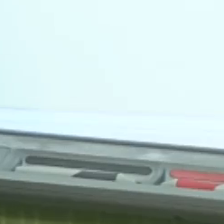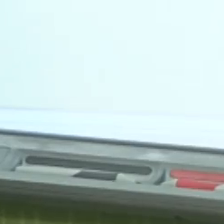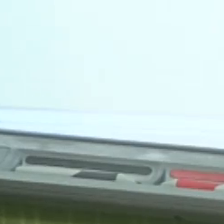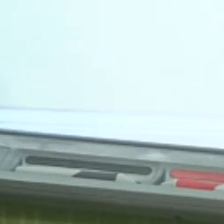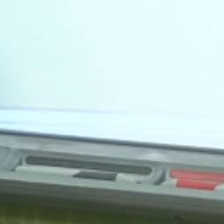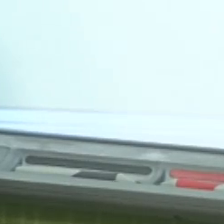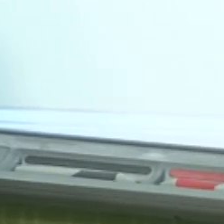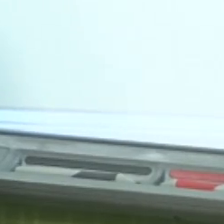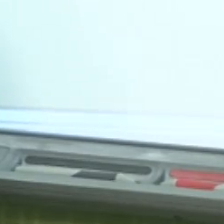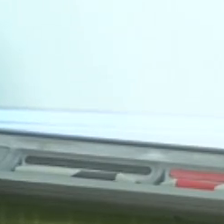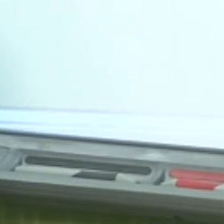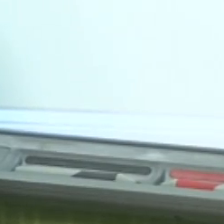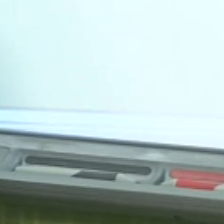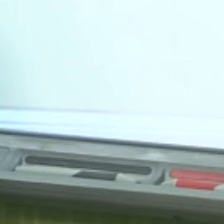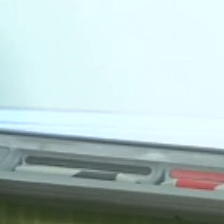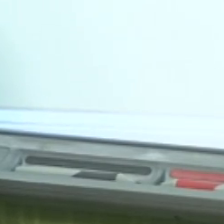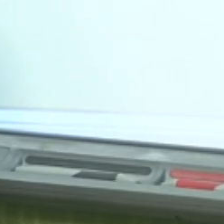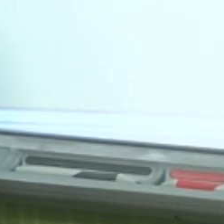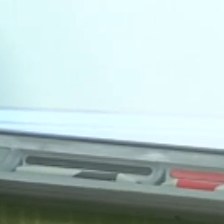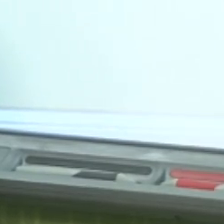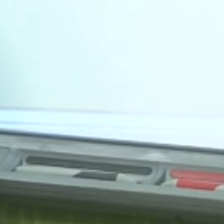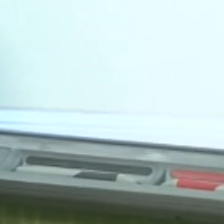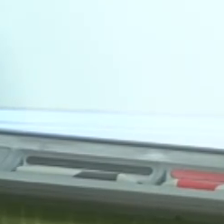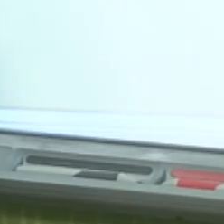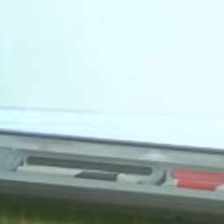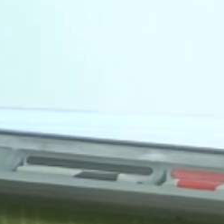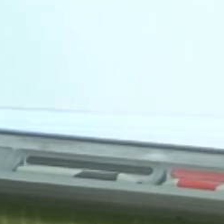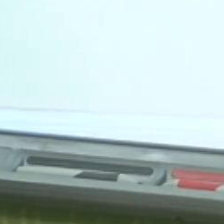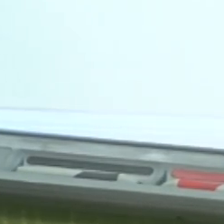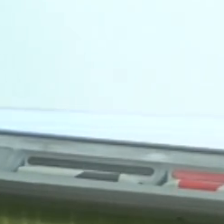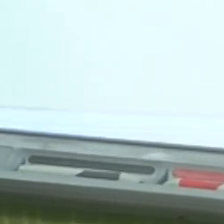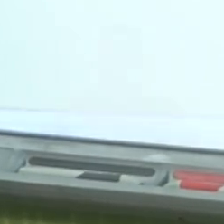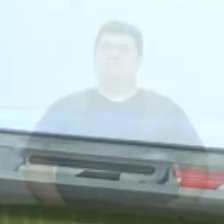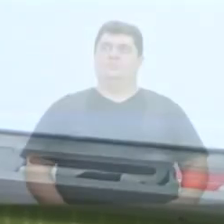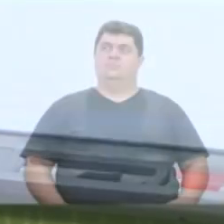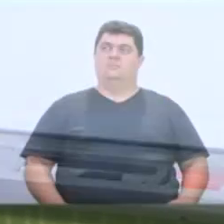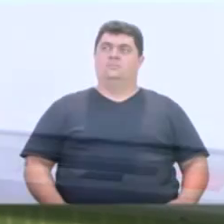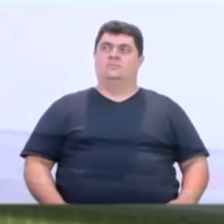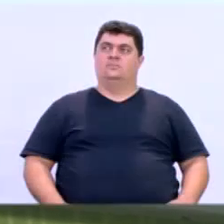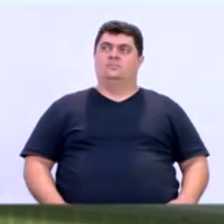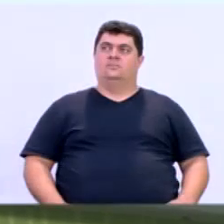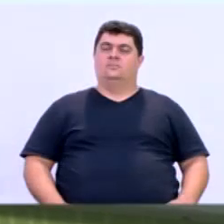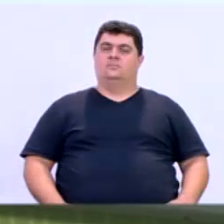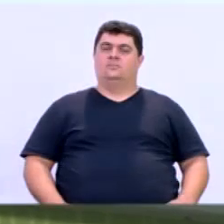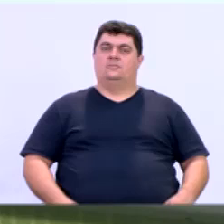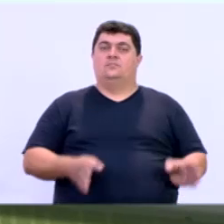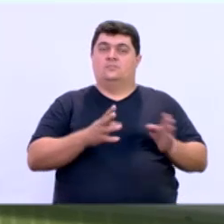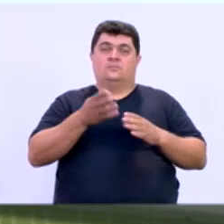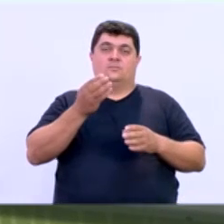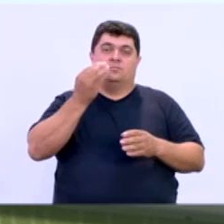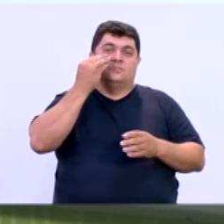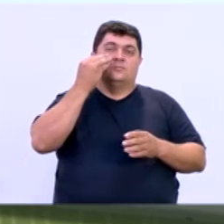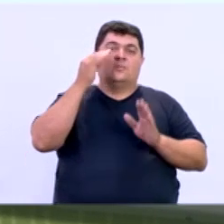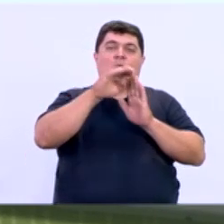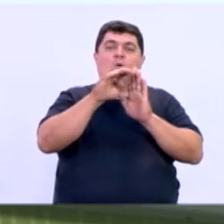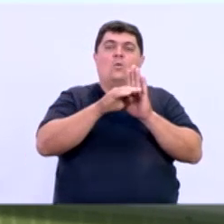vamos acrescentar mais coisas no nosso formulário. Então, vamos acompanhar a nossa